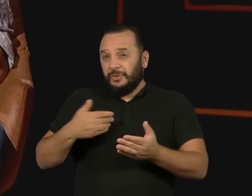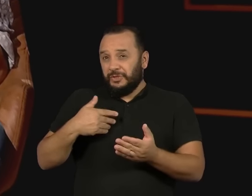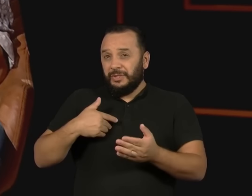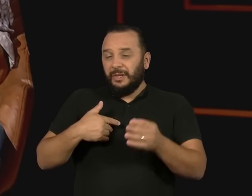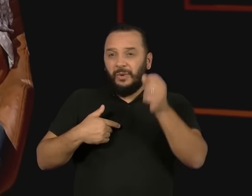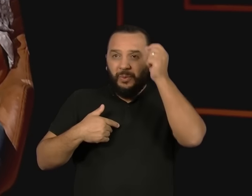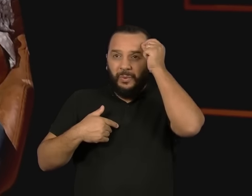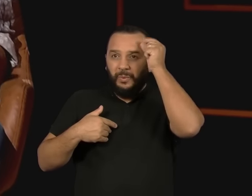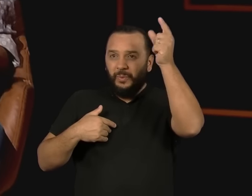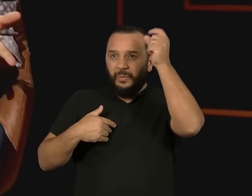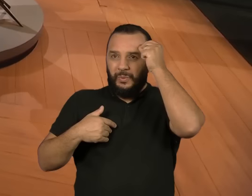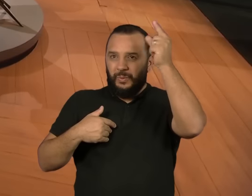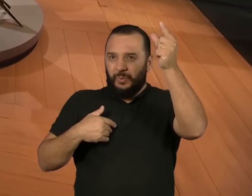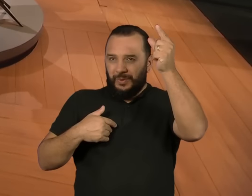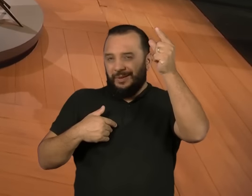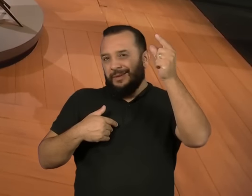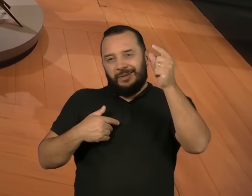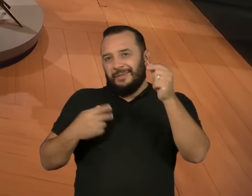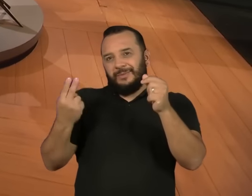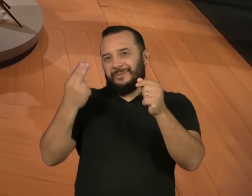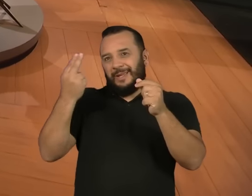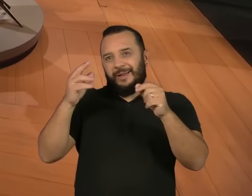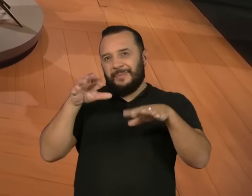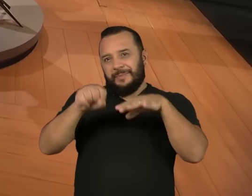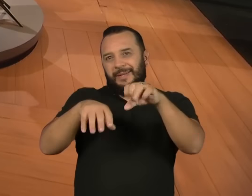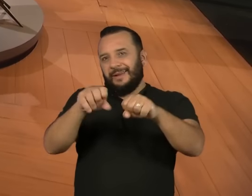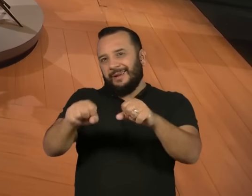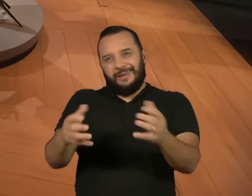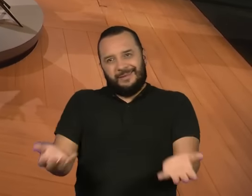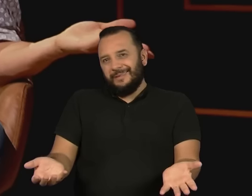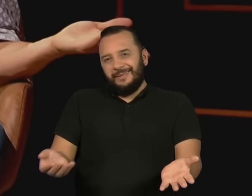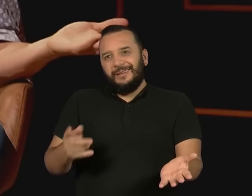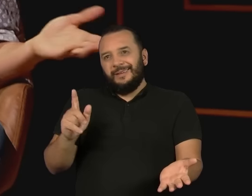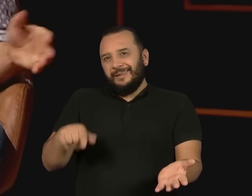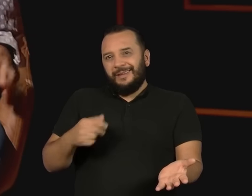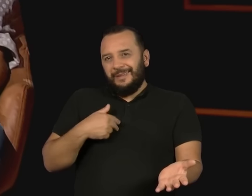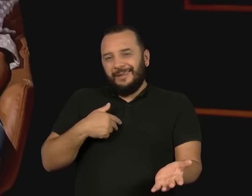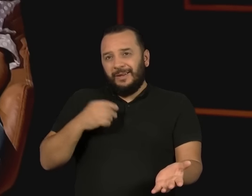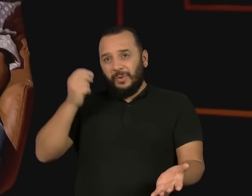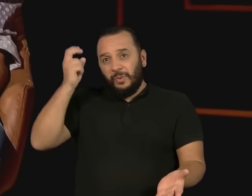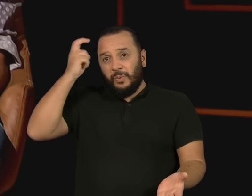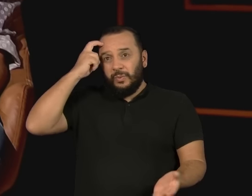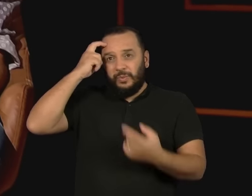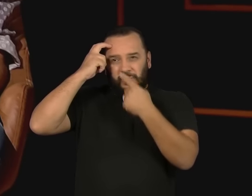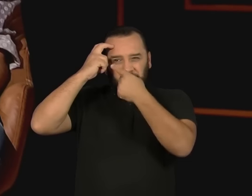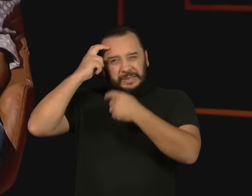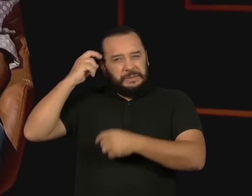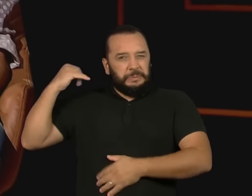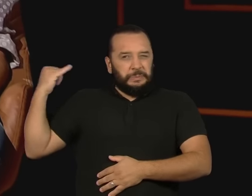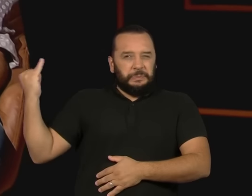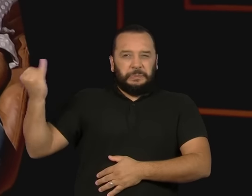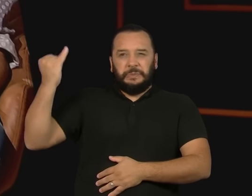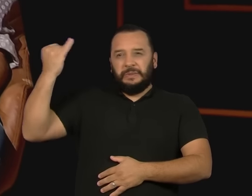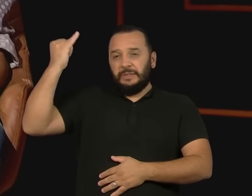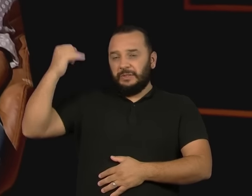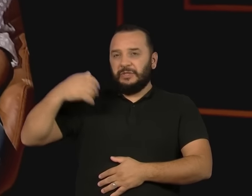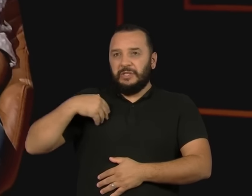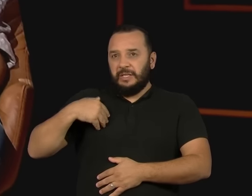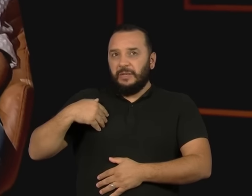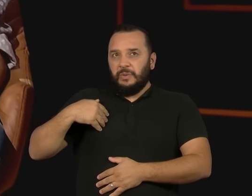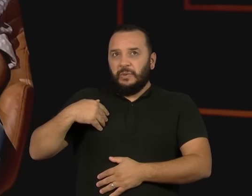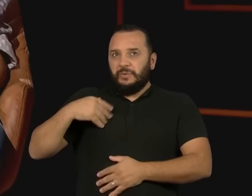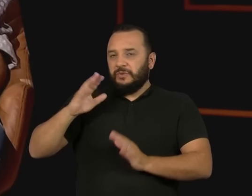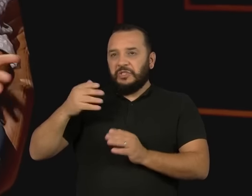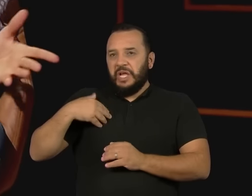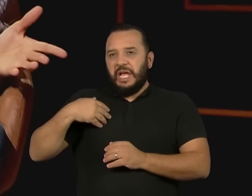ser um bem imaterial, ele é menor, quando, na verdade, né, até não querer saber de cultura é